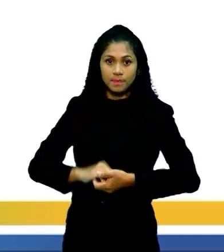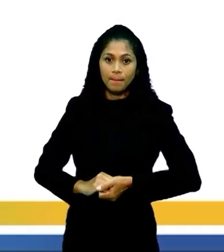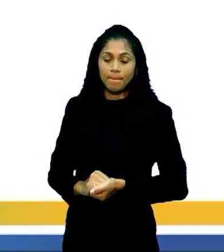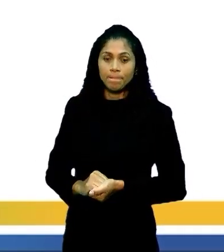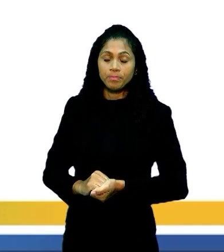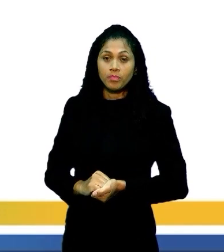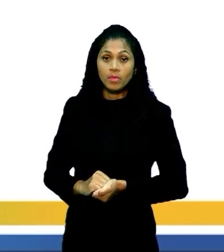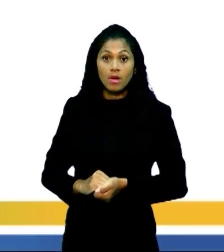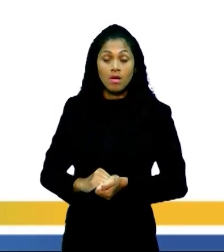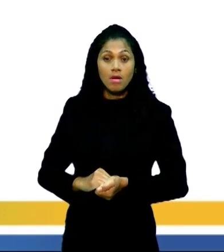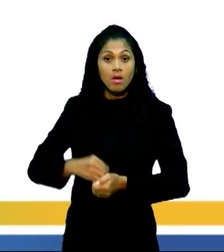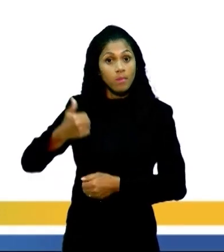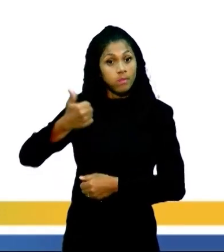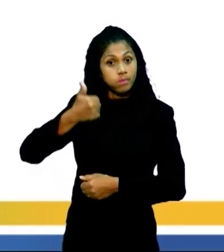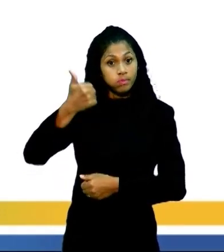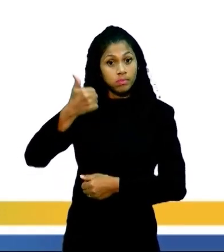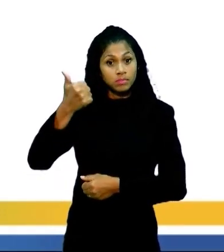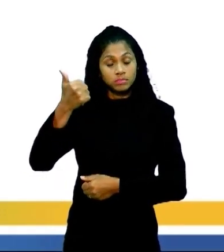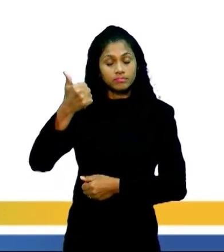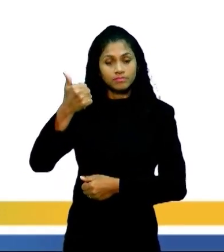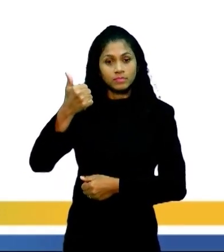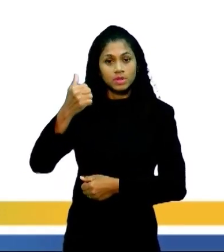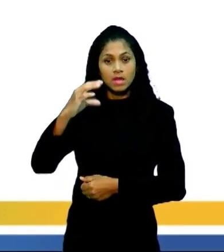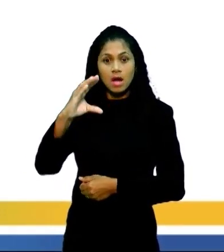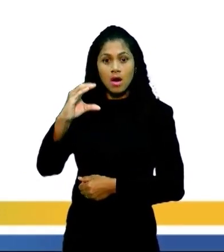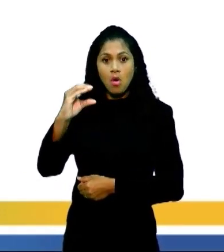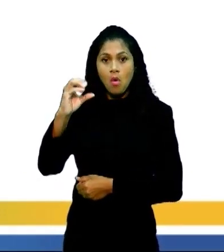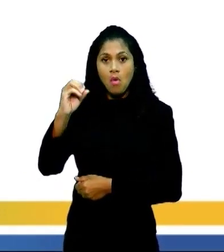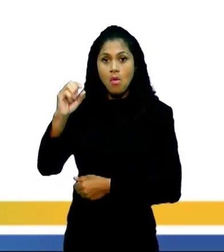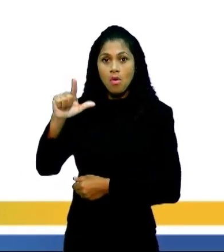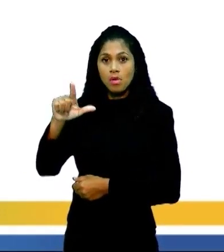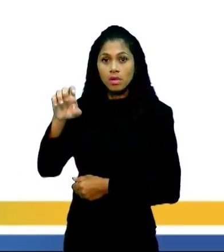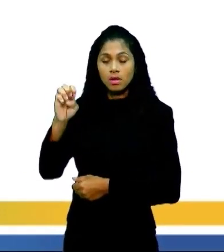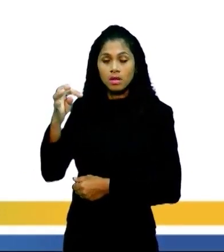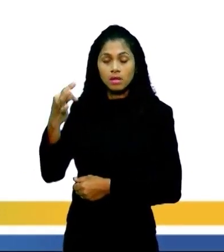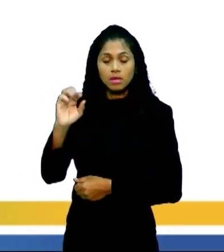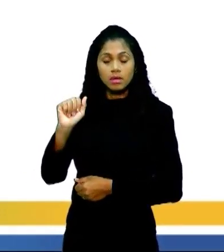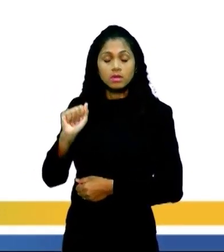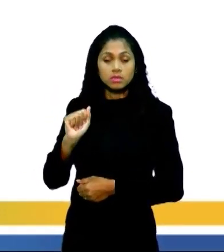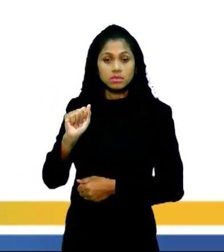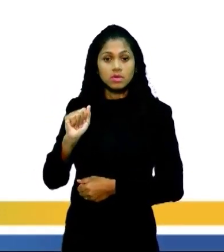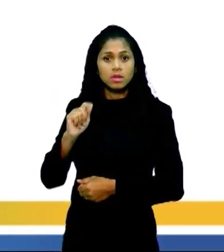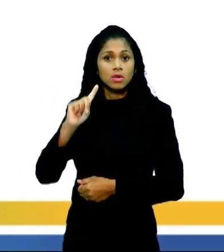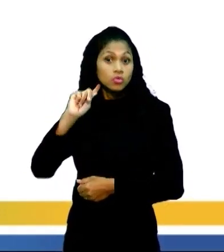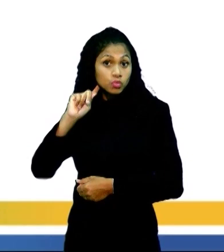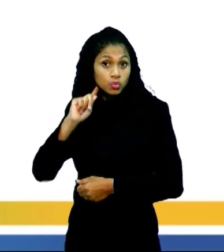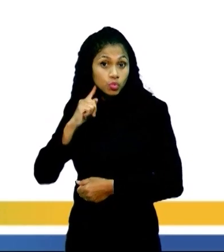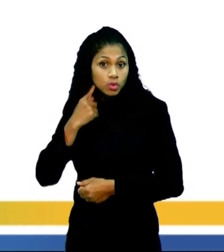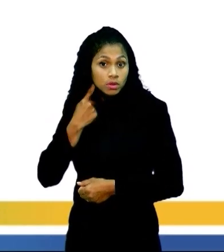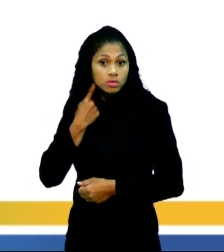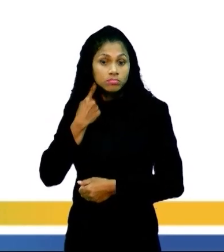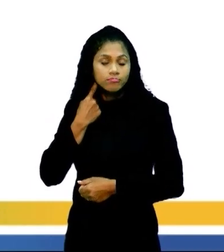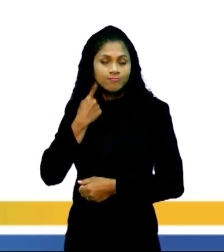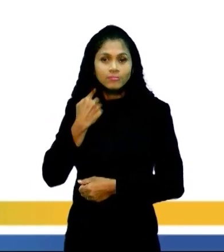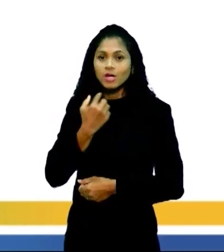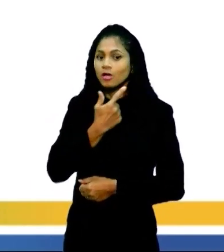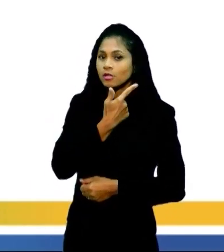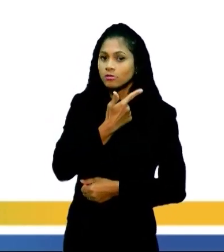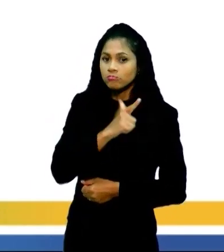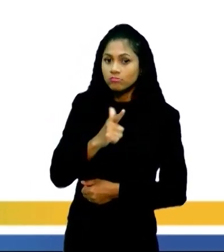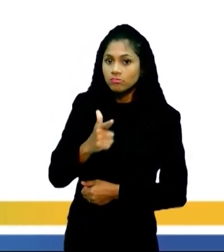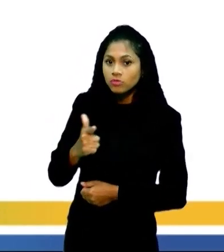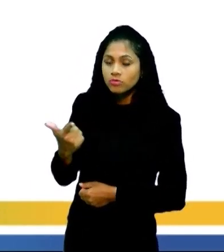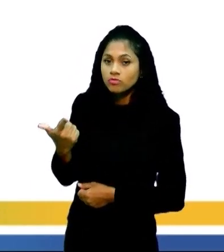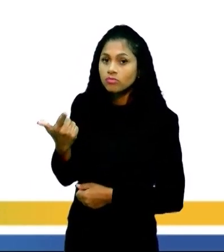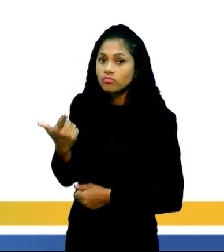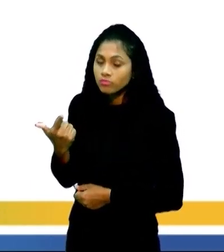aí o primeiro. A coleta de lixo. Não haver coleta seletiva na sua